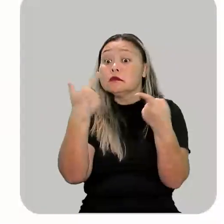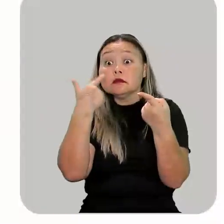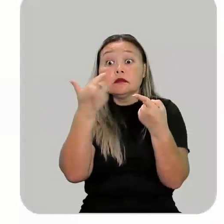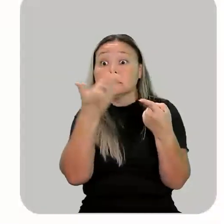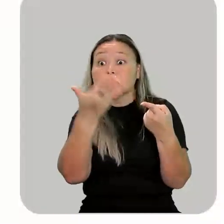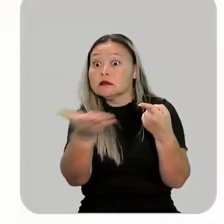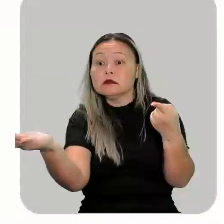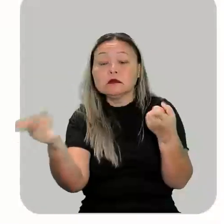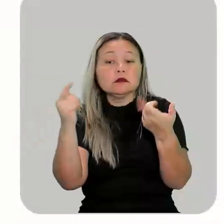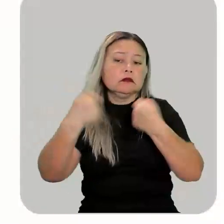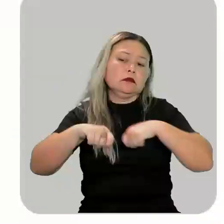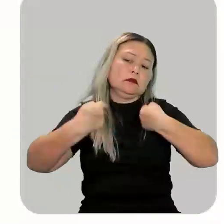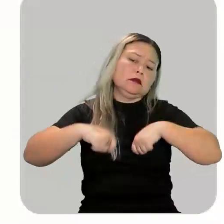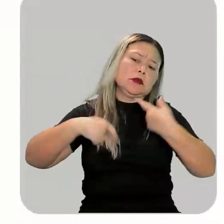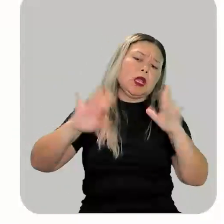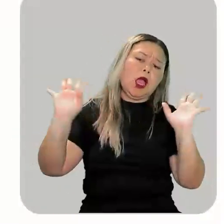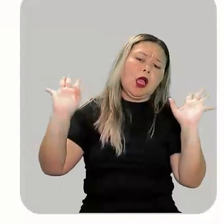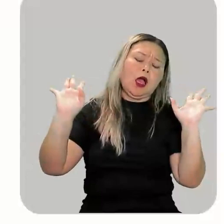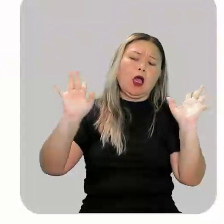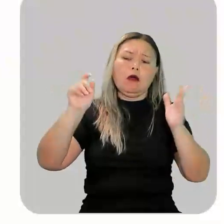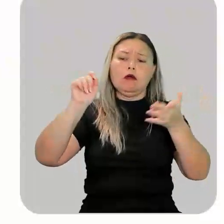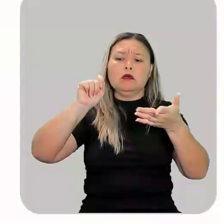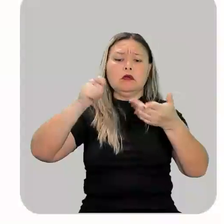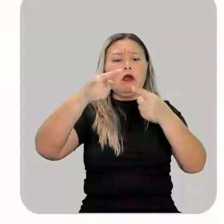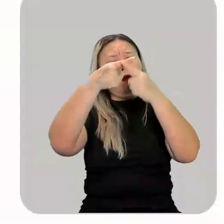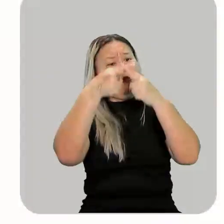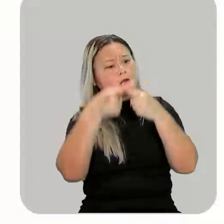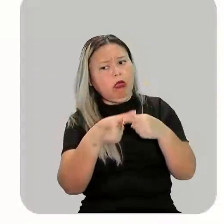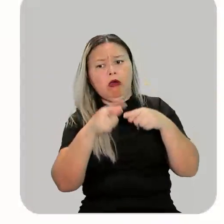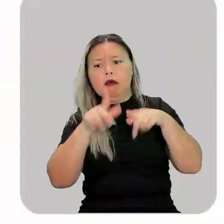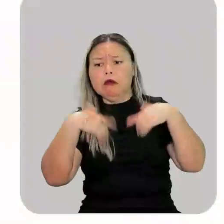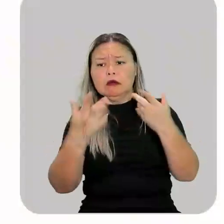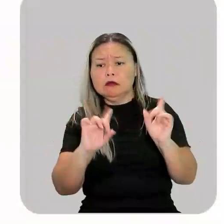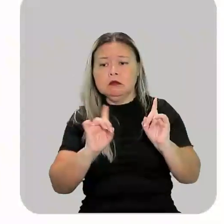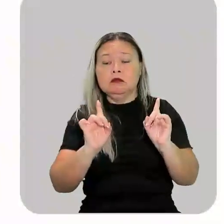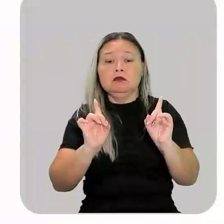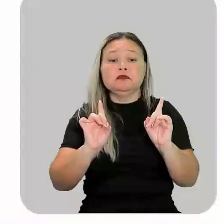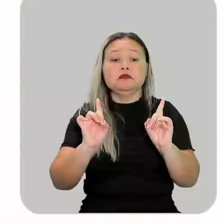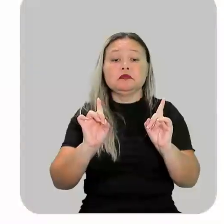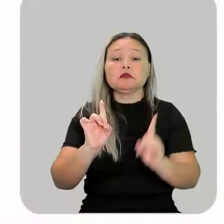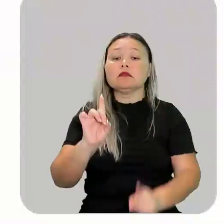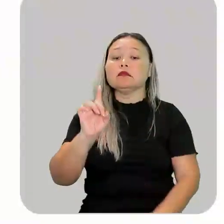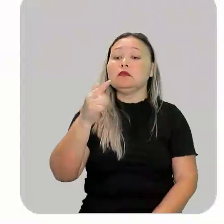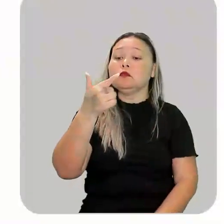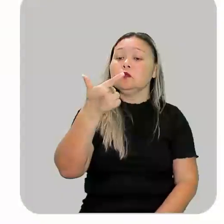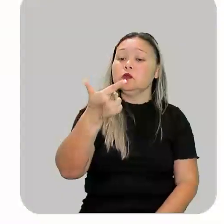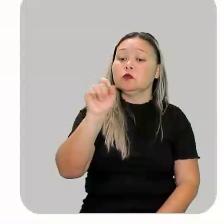aí, né? Você não precisa ficar com muito esforço, não.